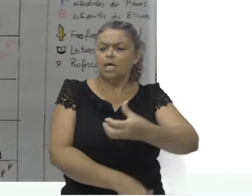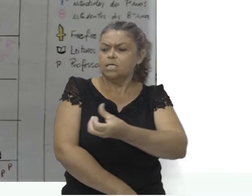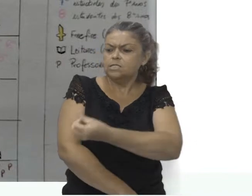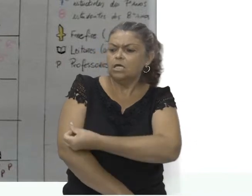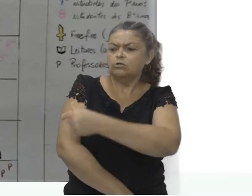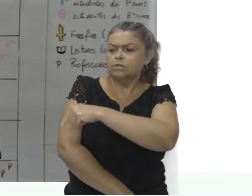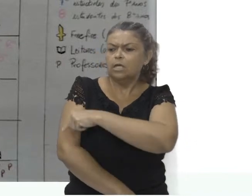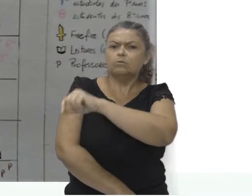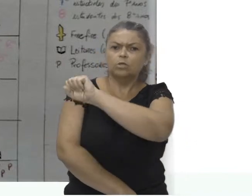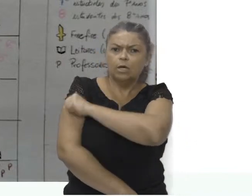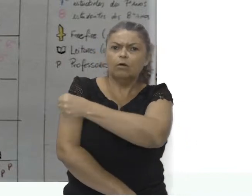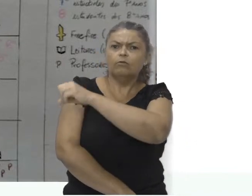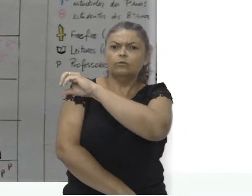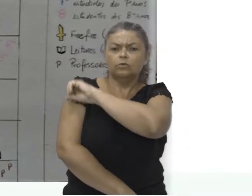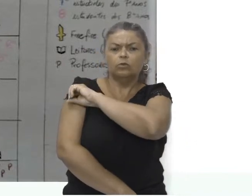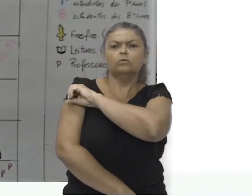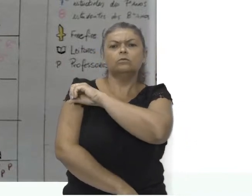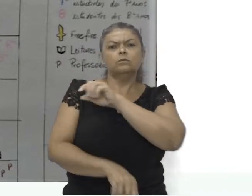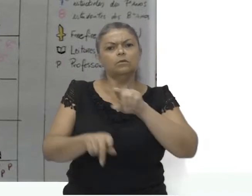9º anos,